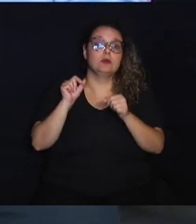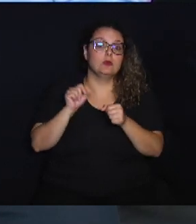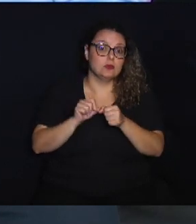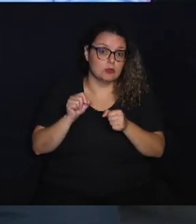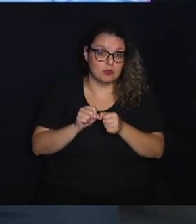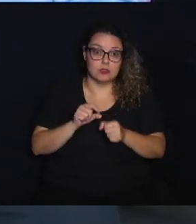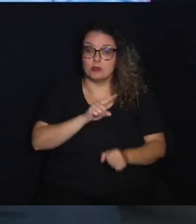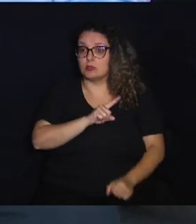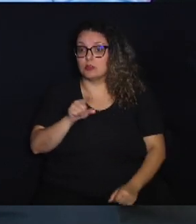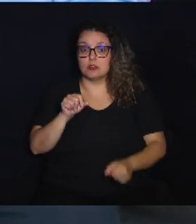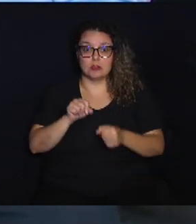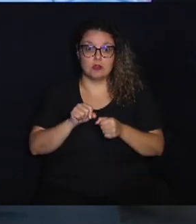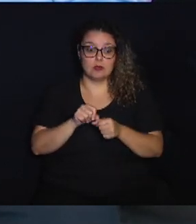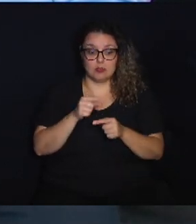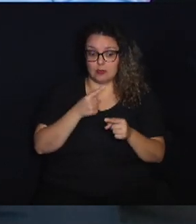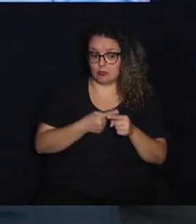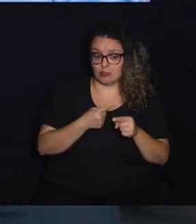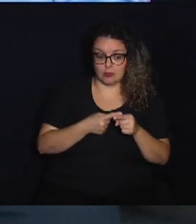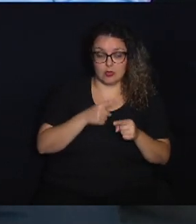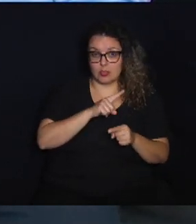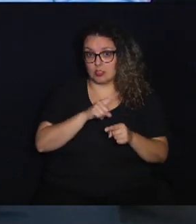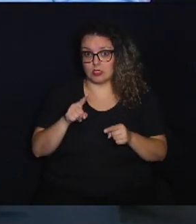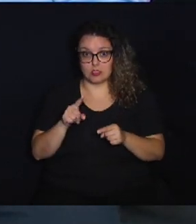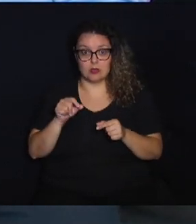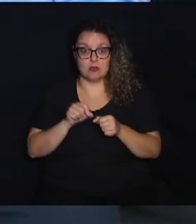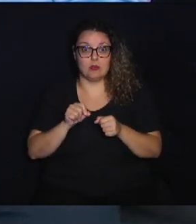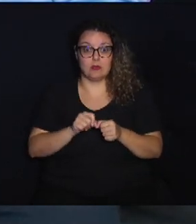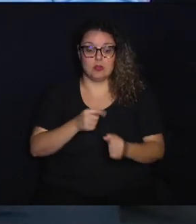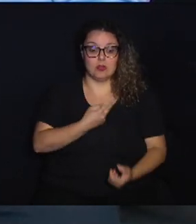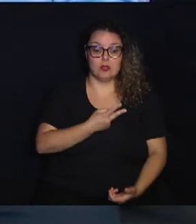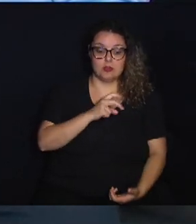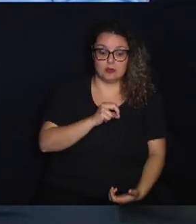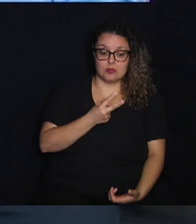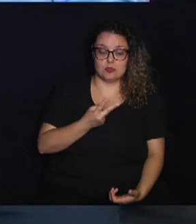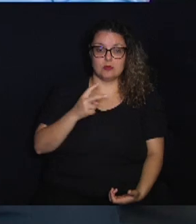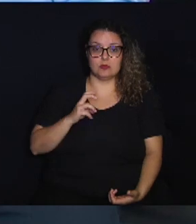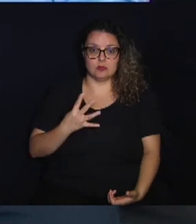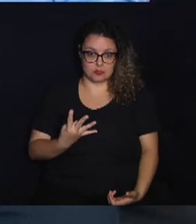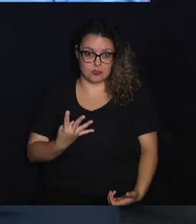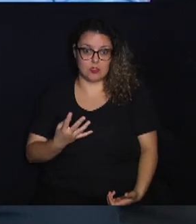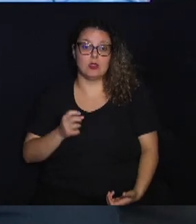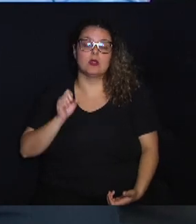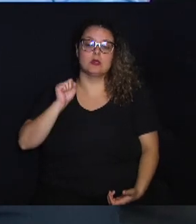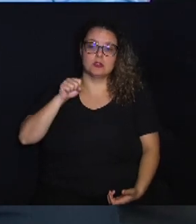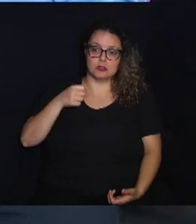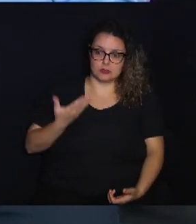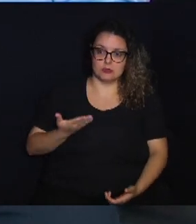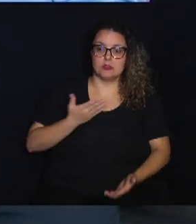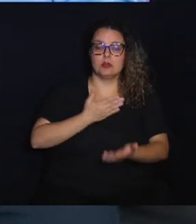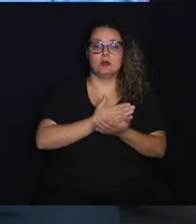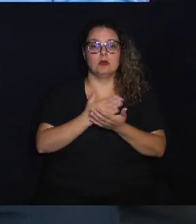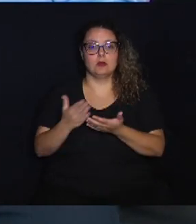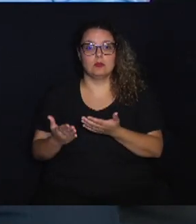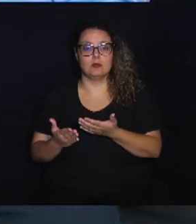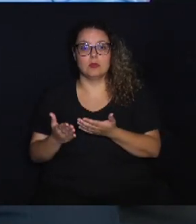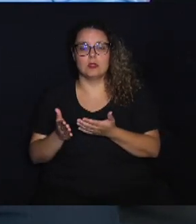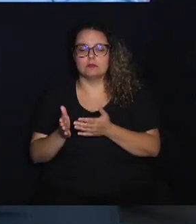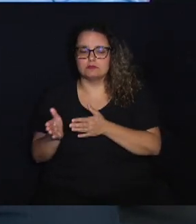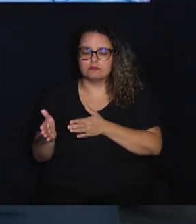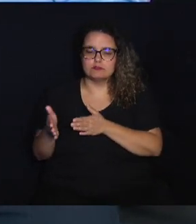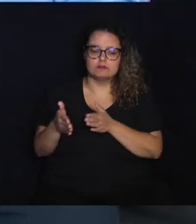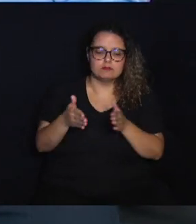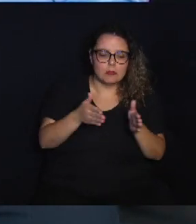não foi feito e o porquê que não foi feito em 2024. Aí sim, você começa a traçar o